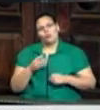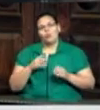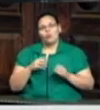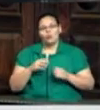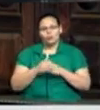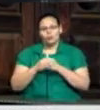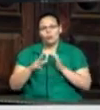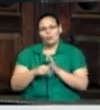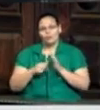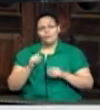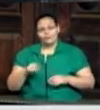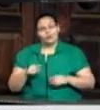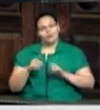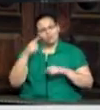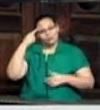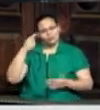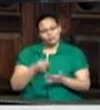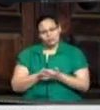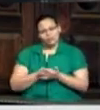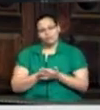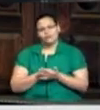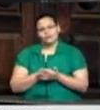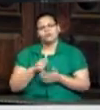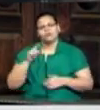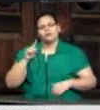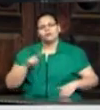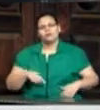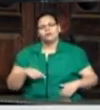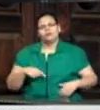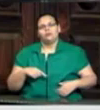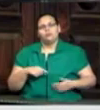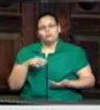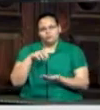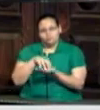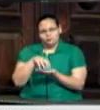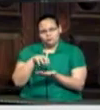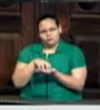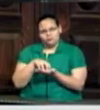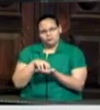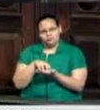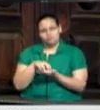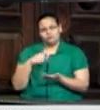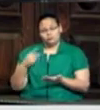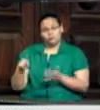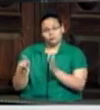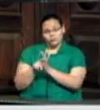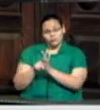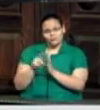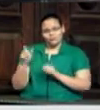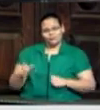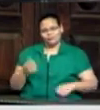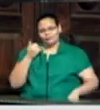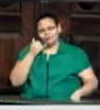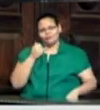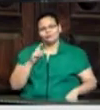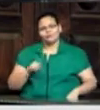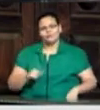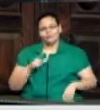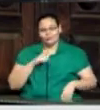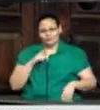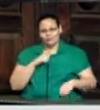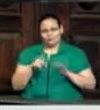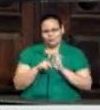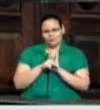pertinente, porque ela muda a esfera da posse daquele bem. Aquele que detém o